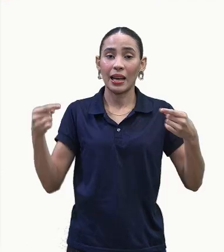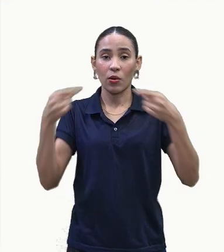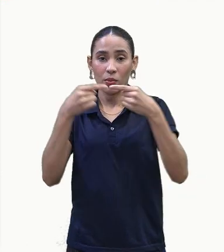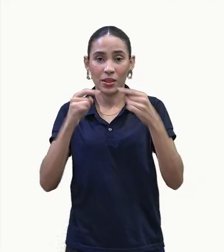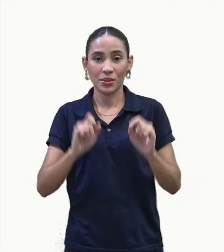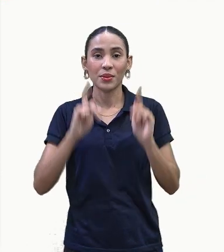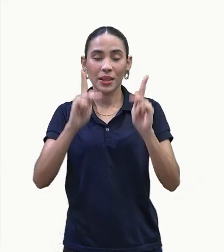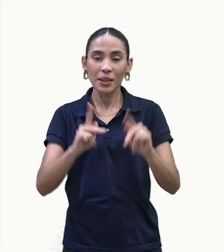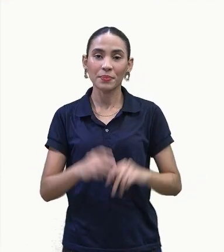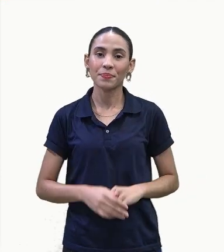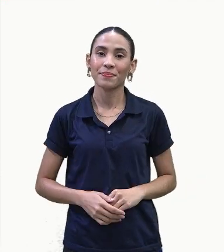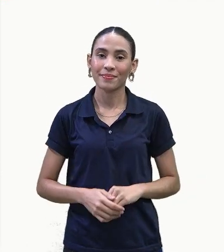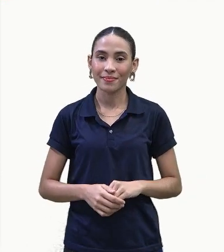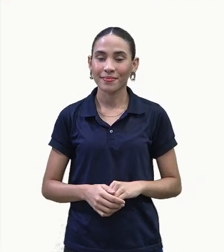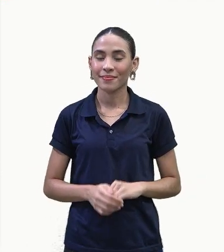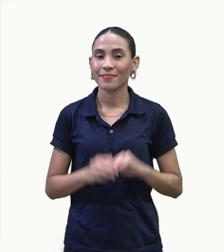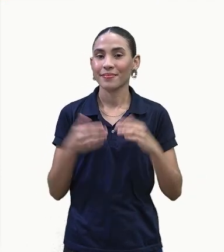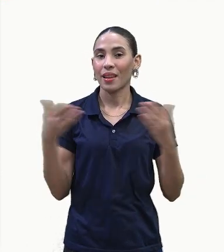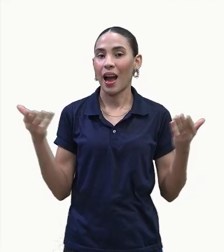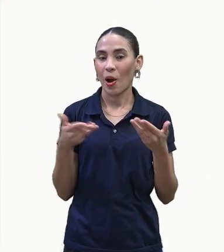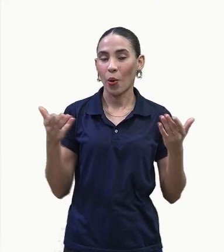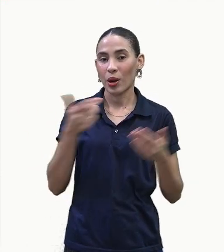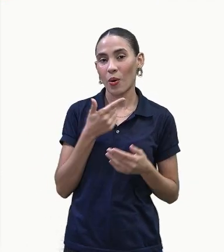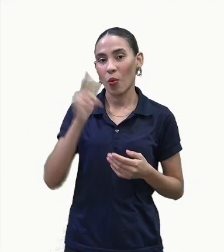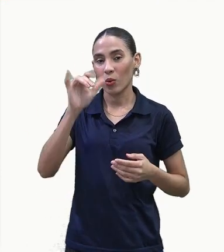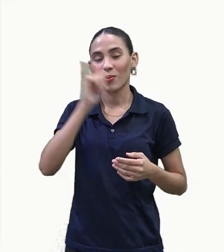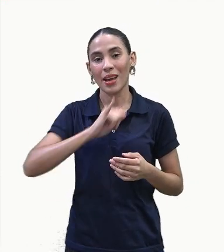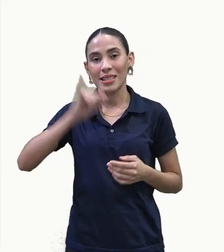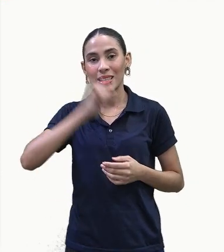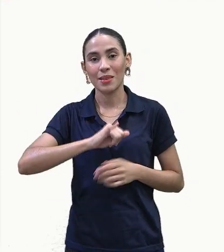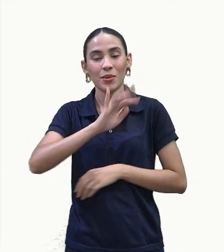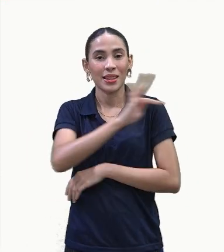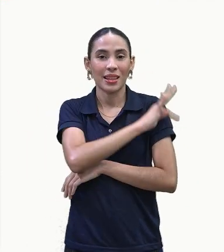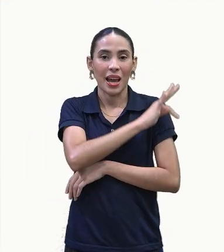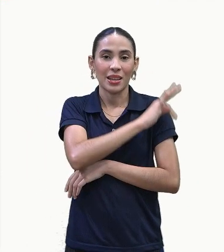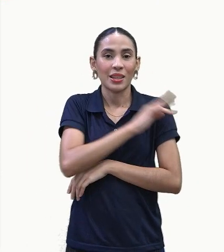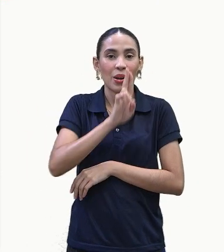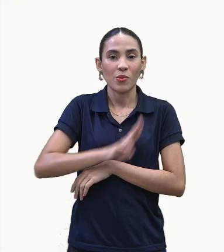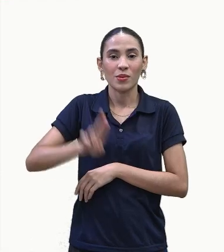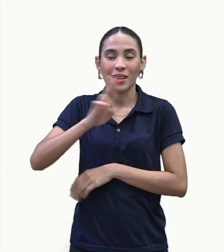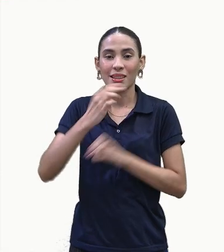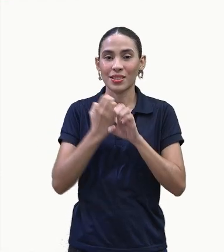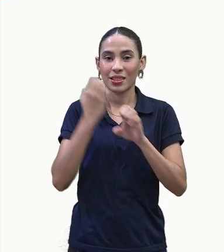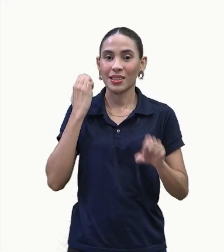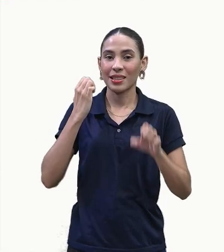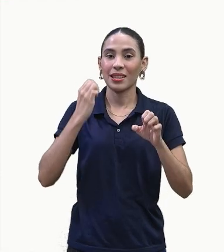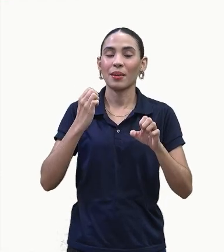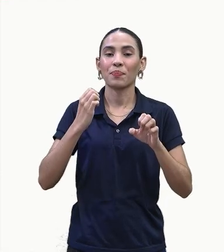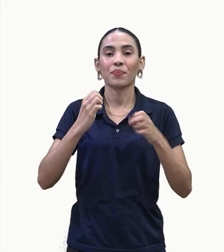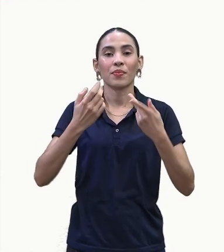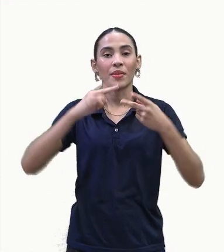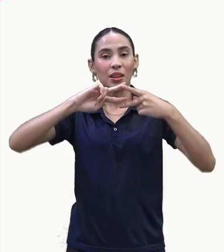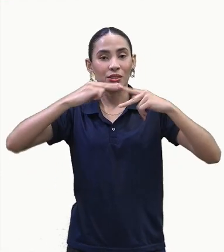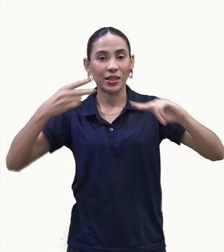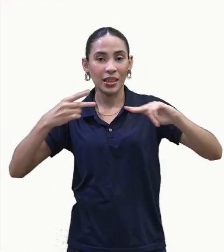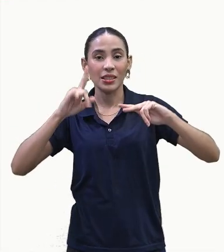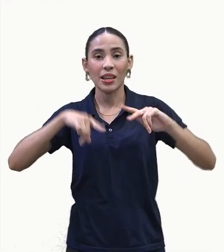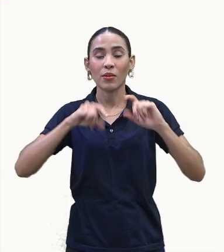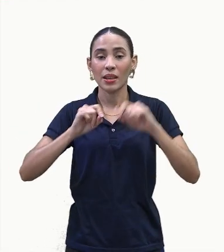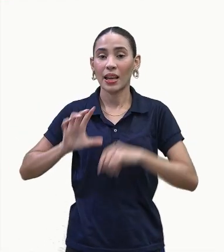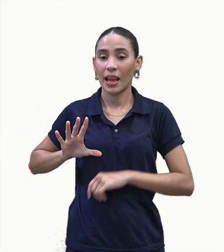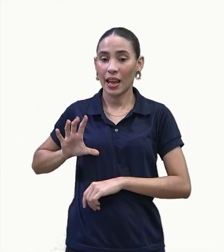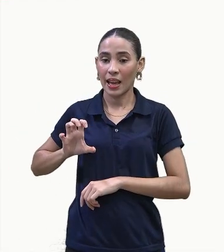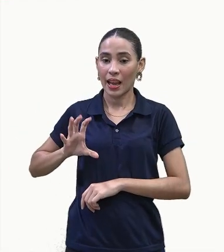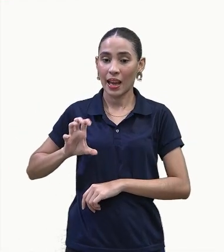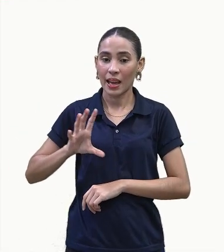ok? Agora, um outro exemplo de técnica utilizada na engenharia genética são as enzimas de